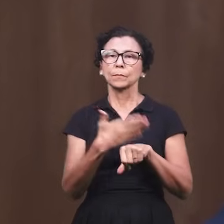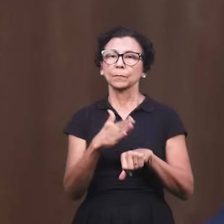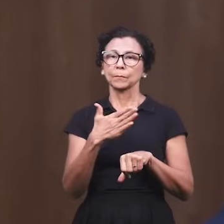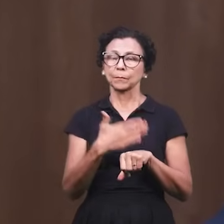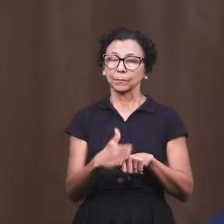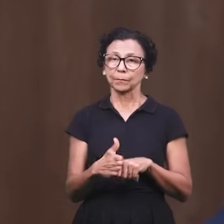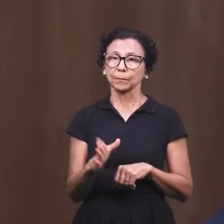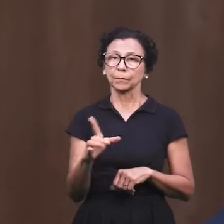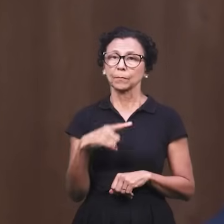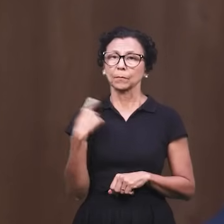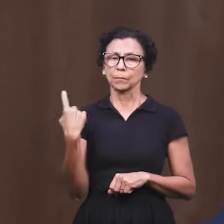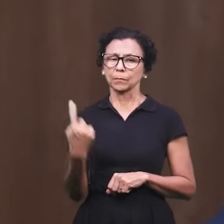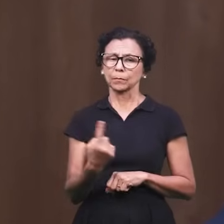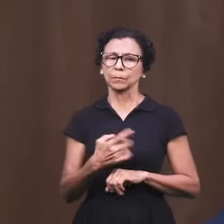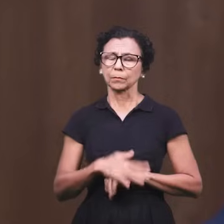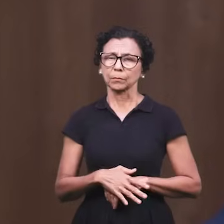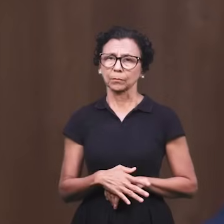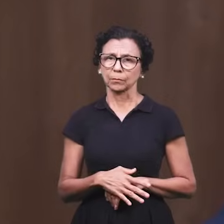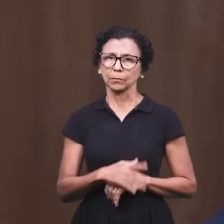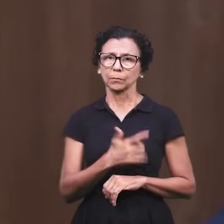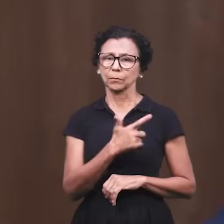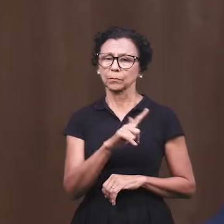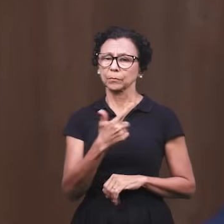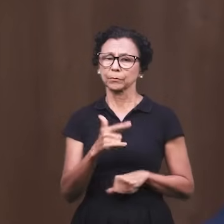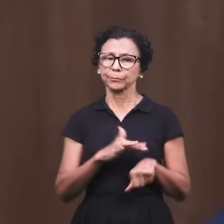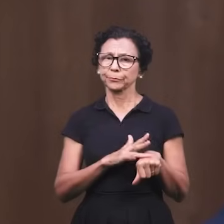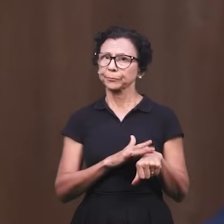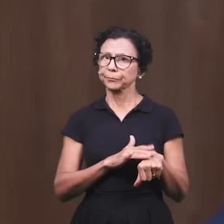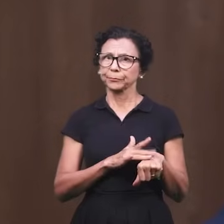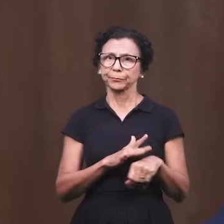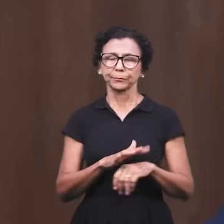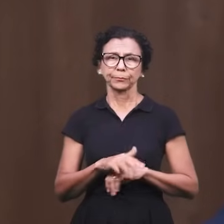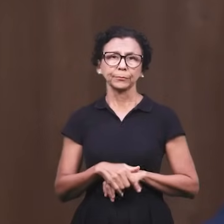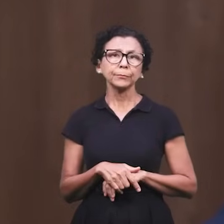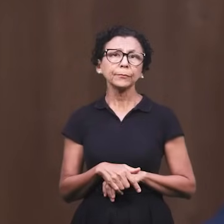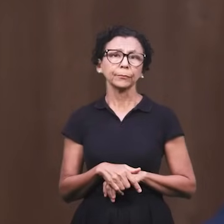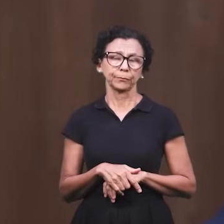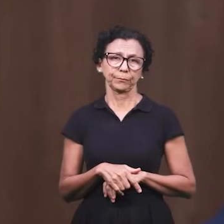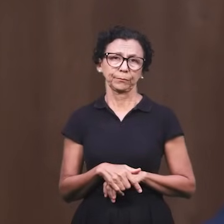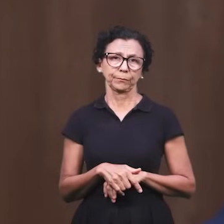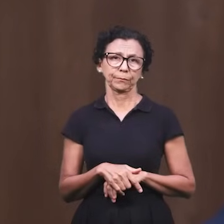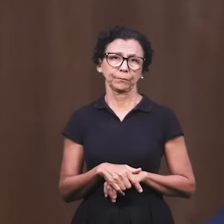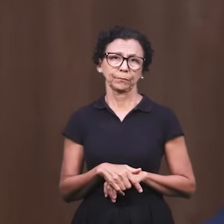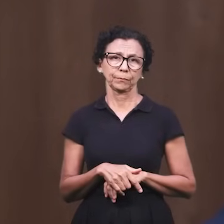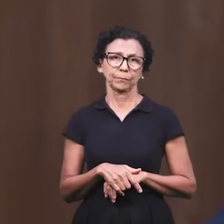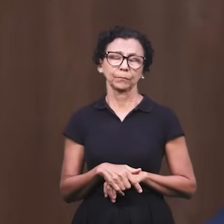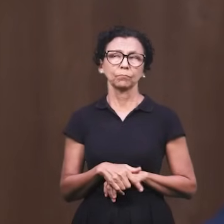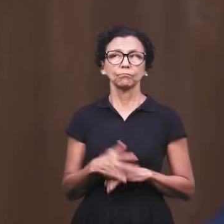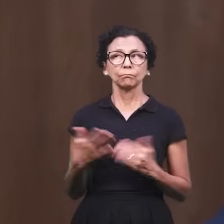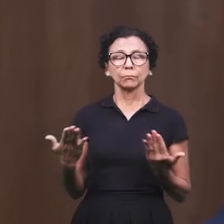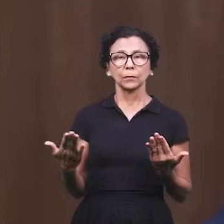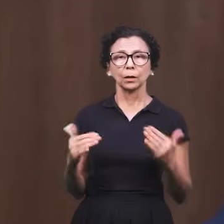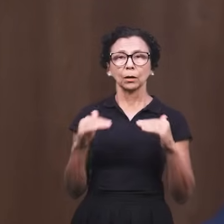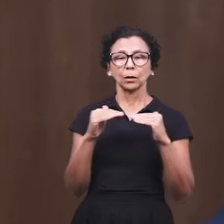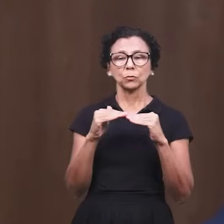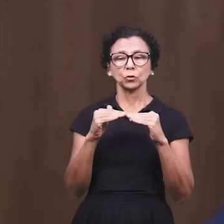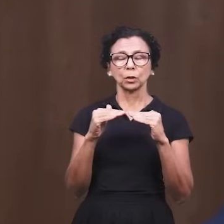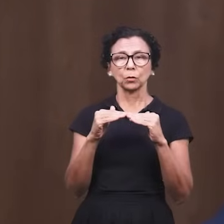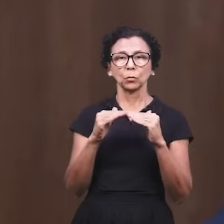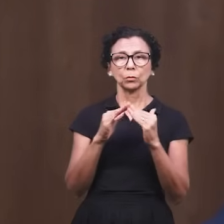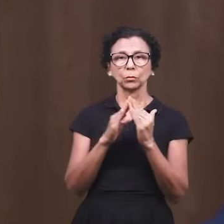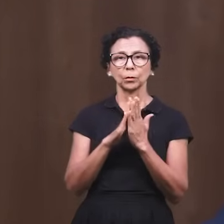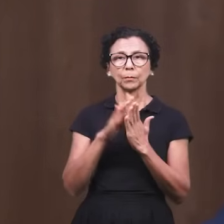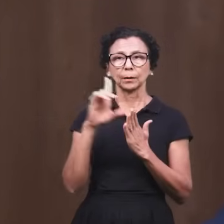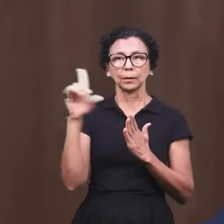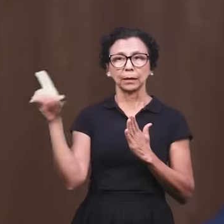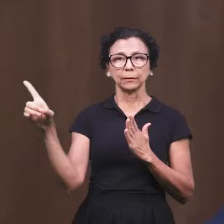nós. A praga que está sobre o Egito, Deus quer nos poupar dela. Agora, nós precisamos de saber o seguinte, nós estamos vivendo de acordo com a palavra de Deus,